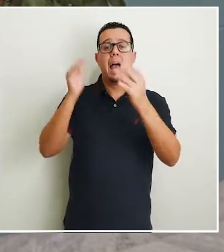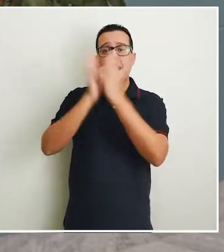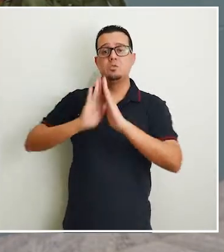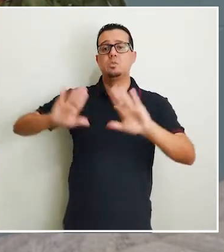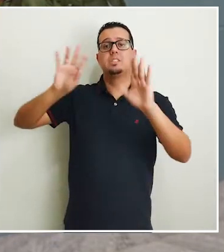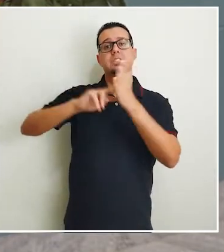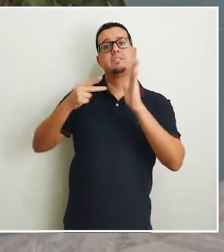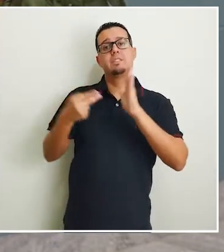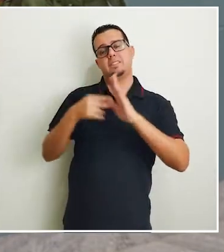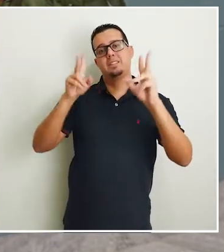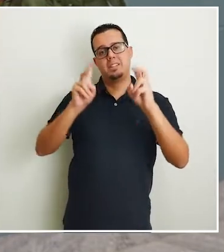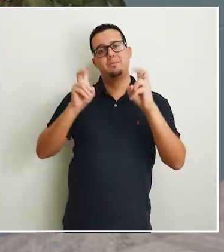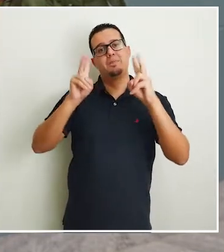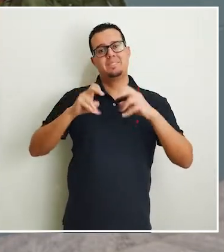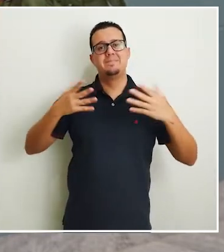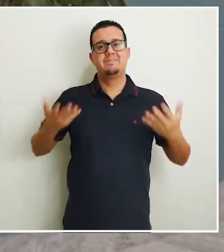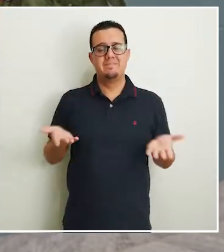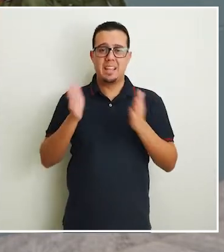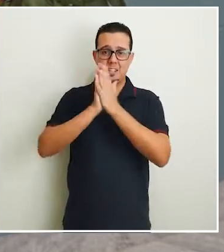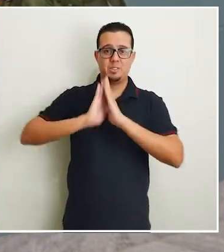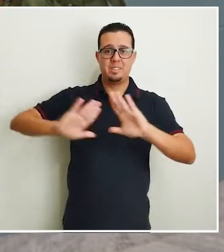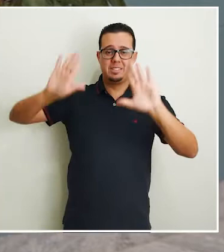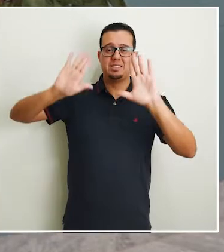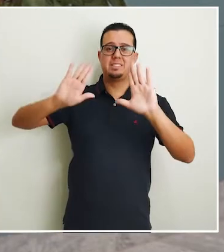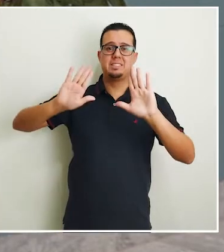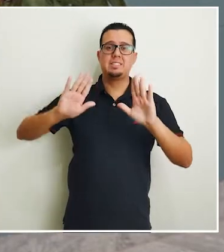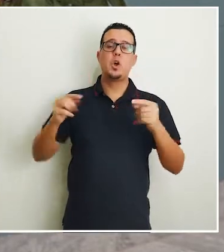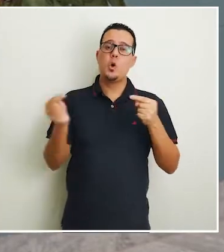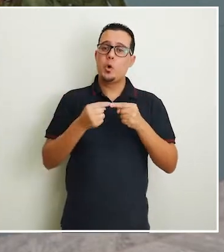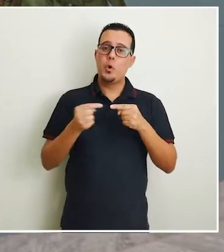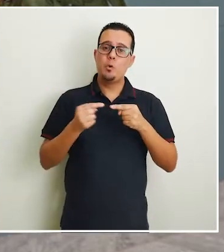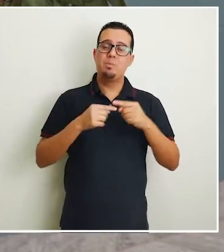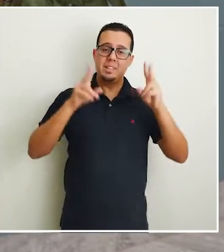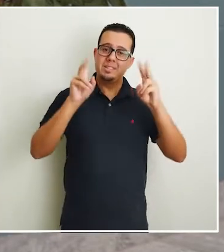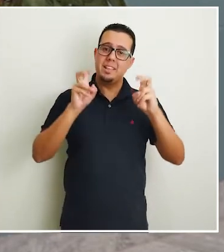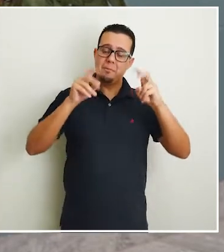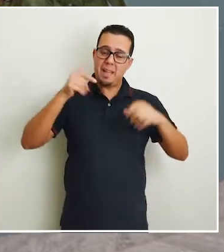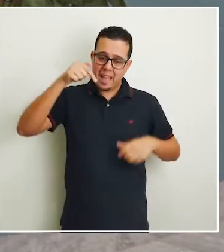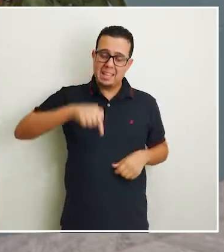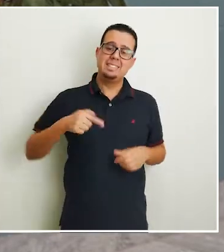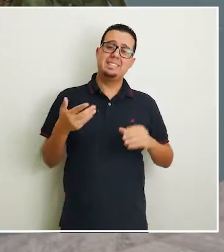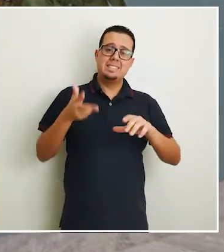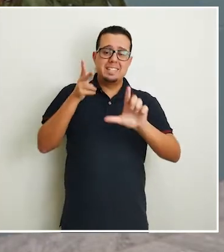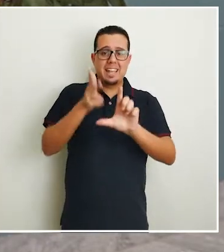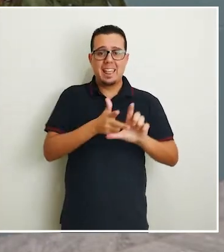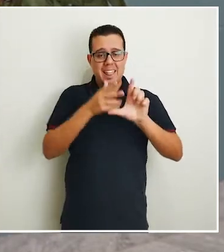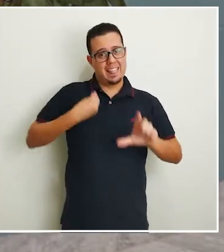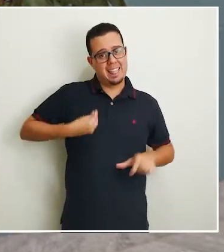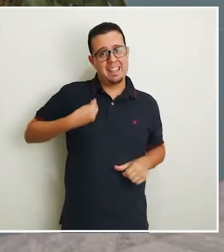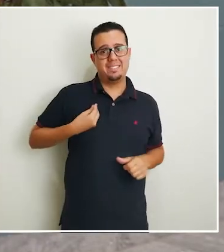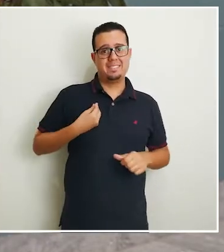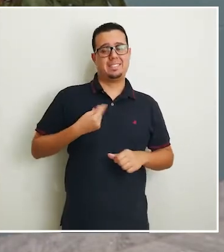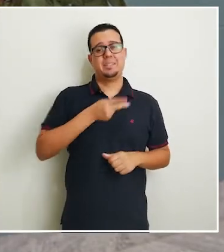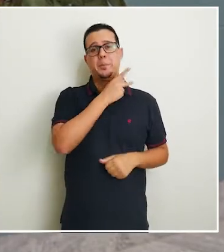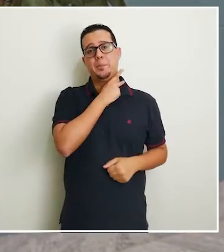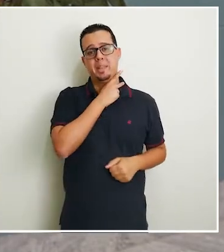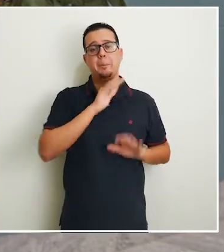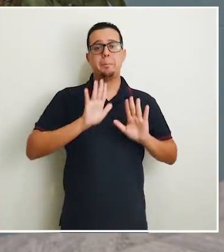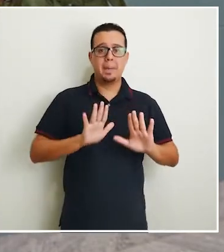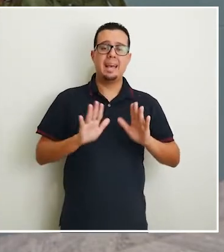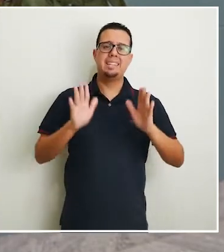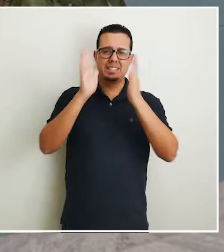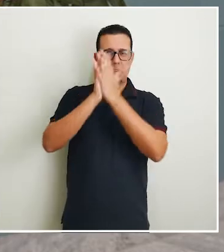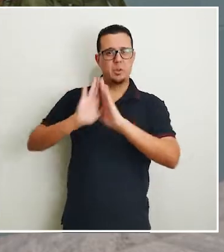tema da vez aqui. E adoração rima um pouco com o tema dessa nossa live. Só que a adoração vai para muito